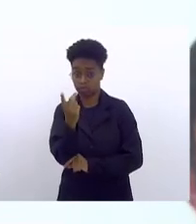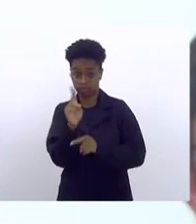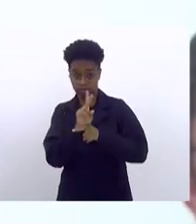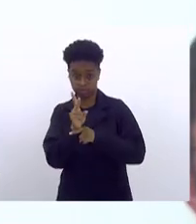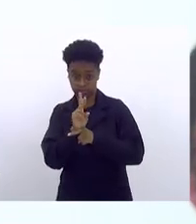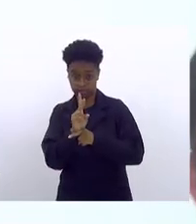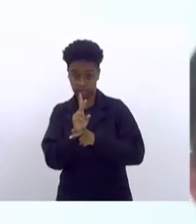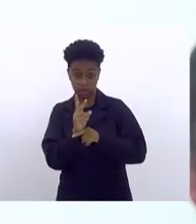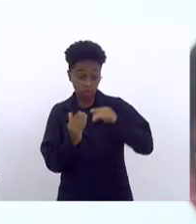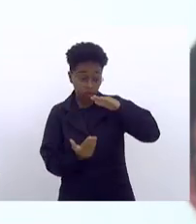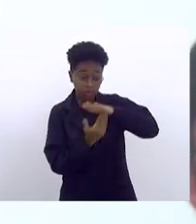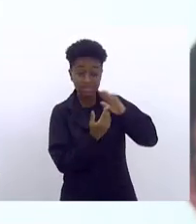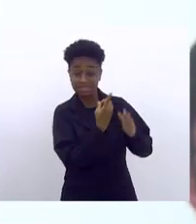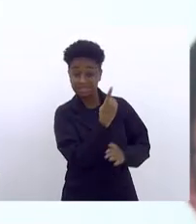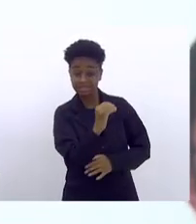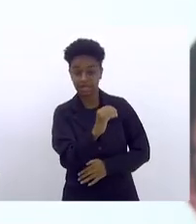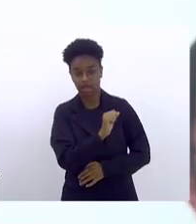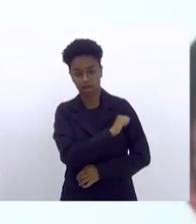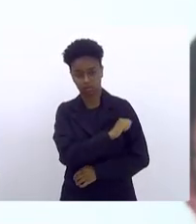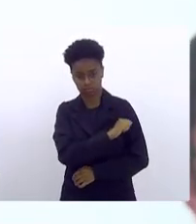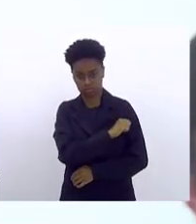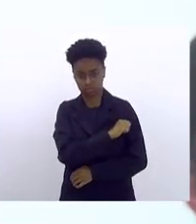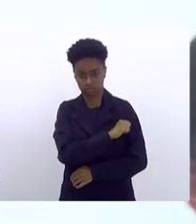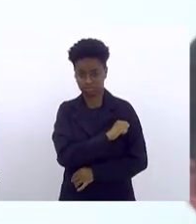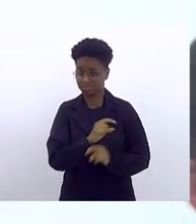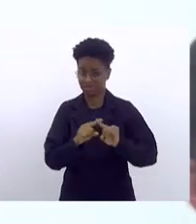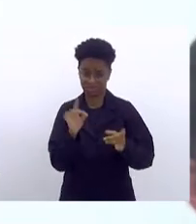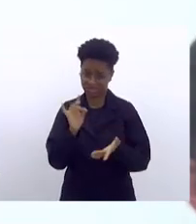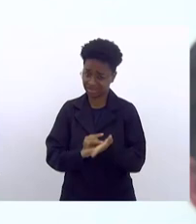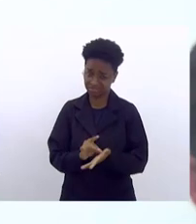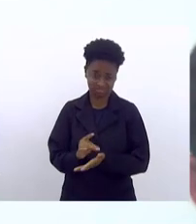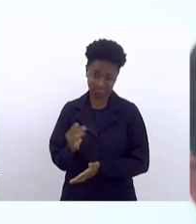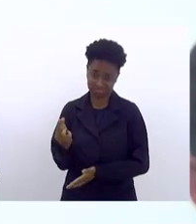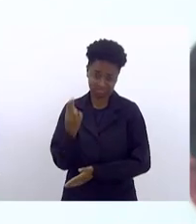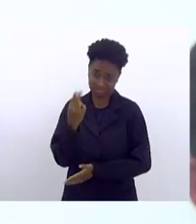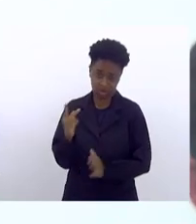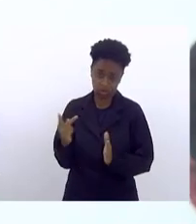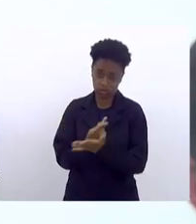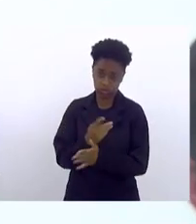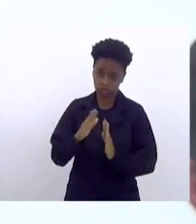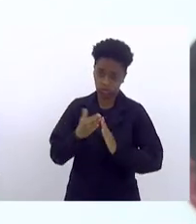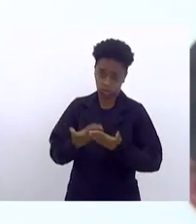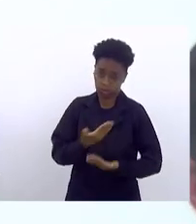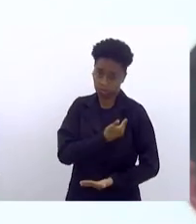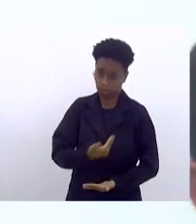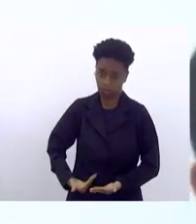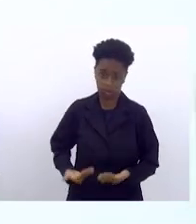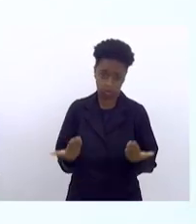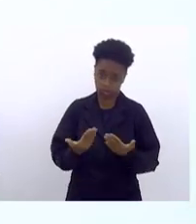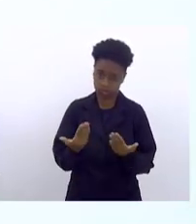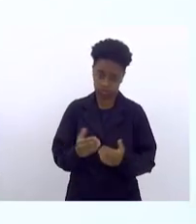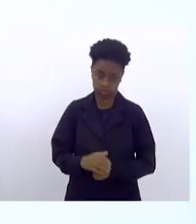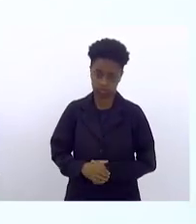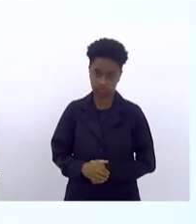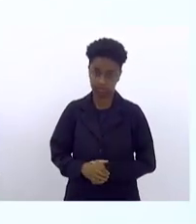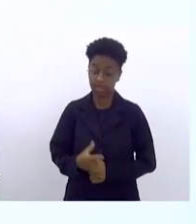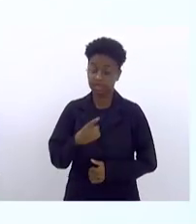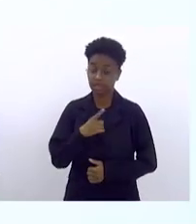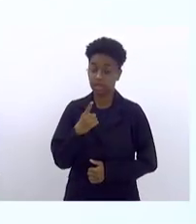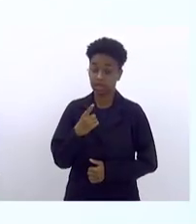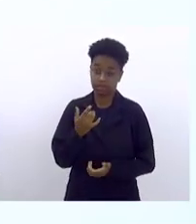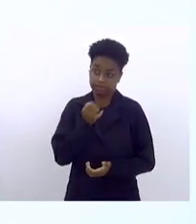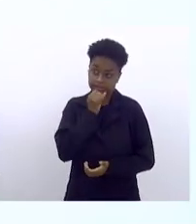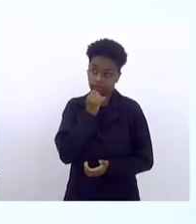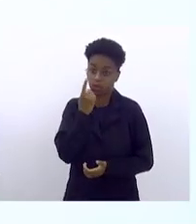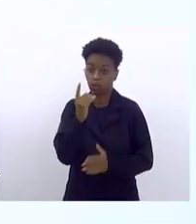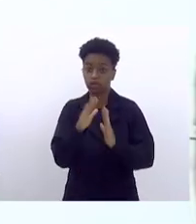para no máximo 100 alunos e essa não é a realidade das escolas públicas que nós temos hoje do estado nós temos uma escola pública